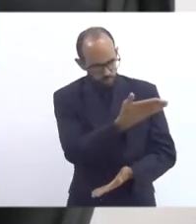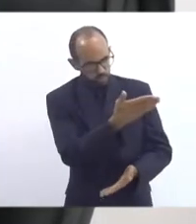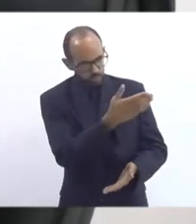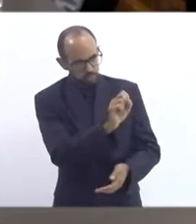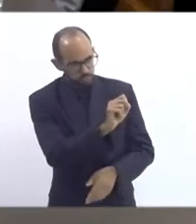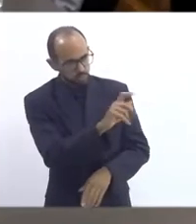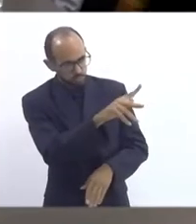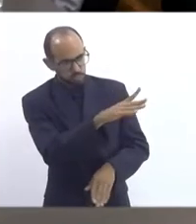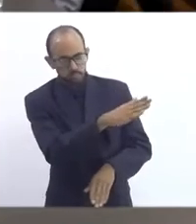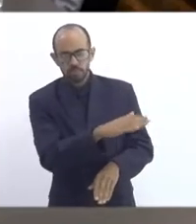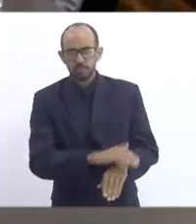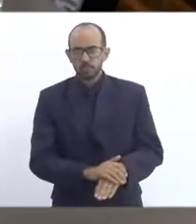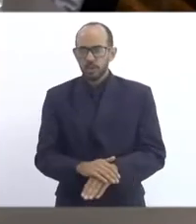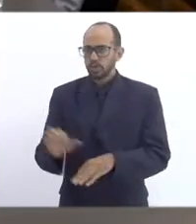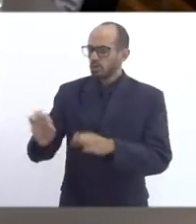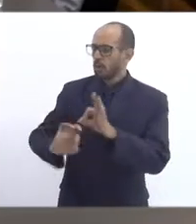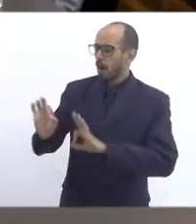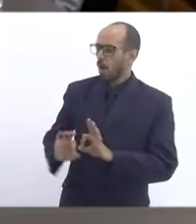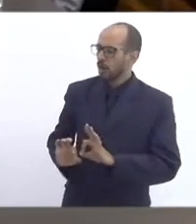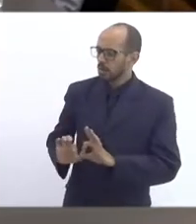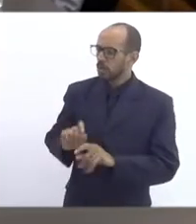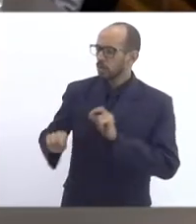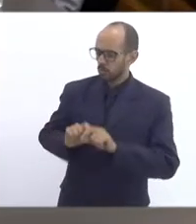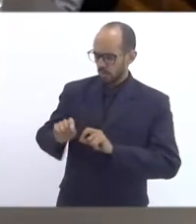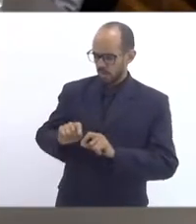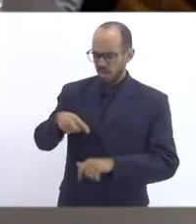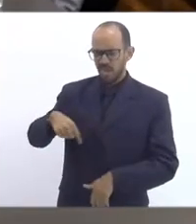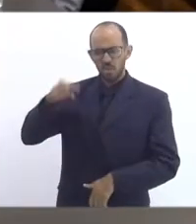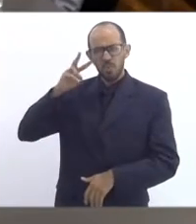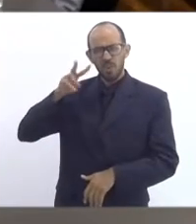uma questão de ordem. Salvo eu de memória,